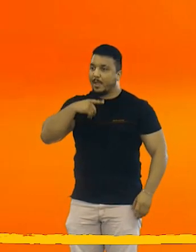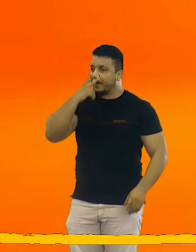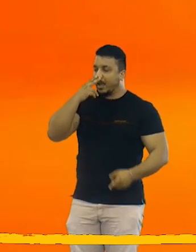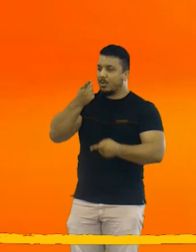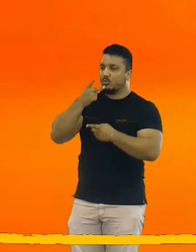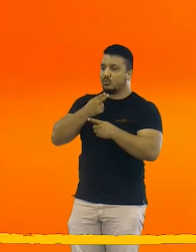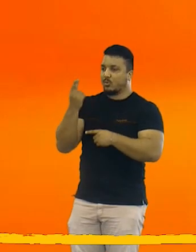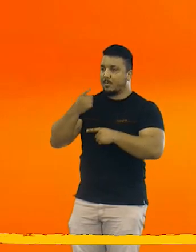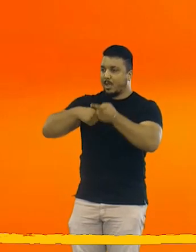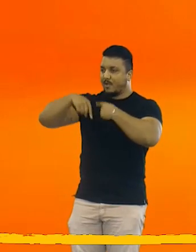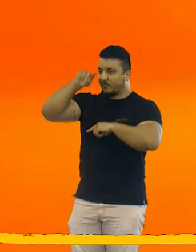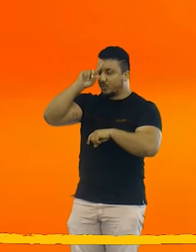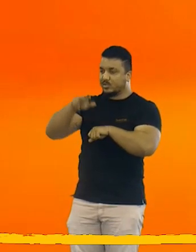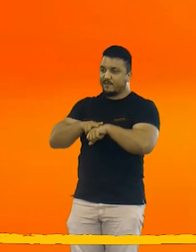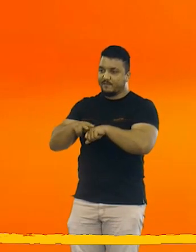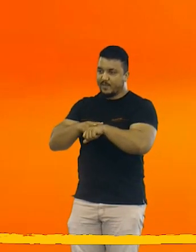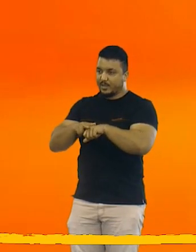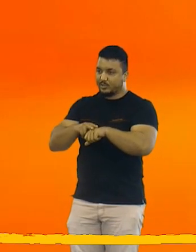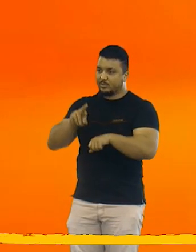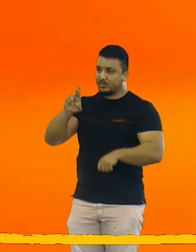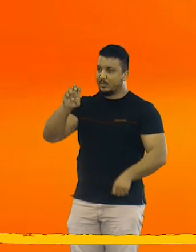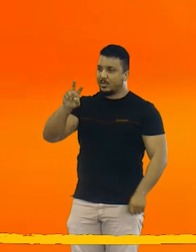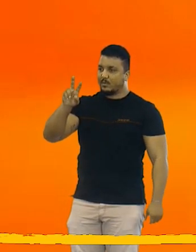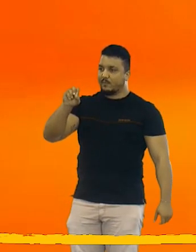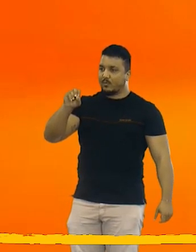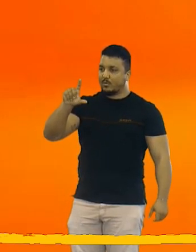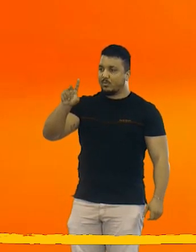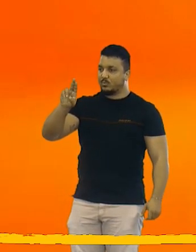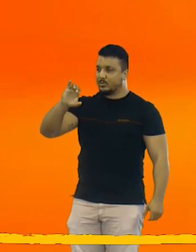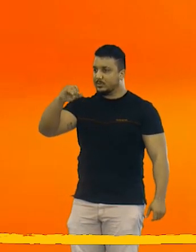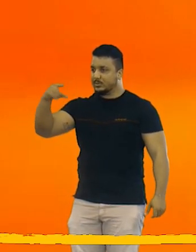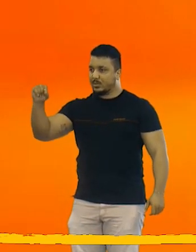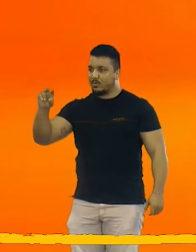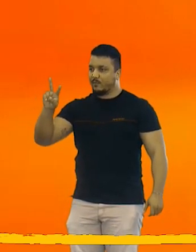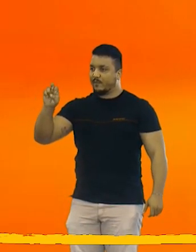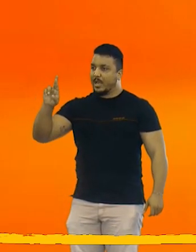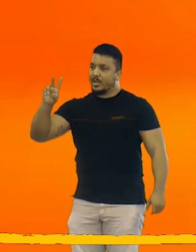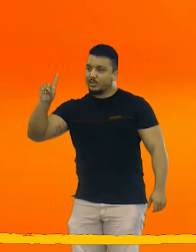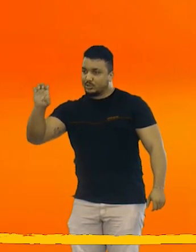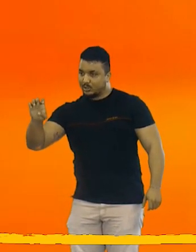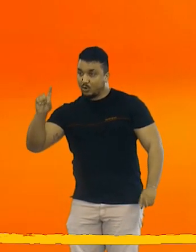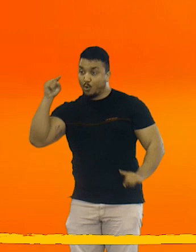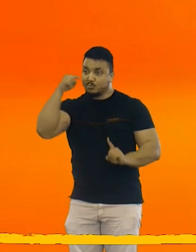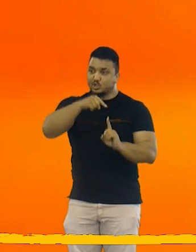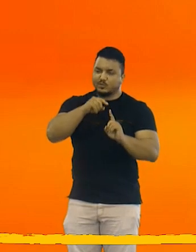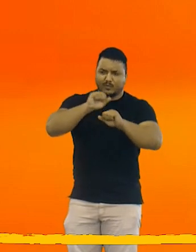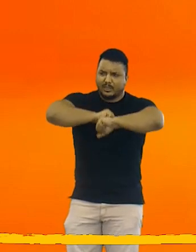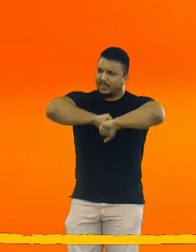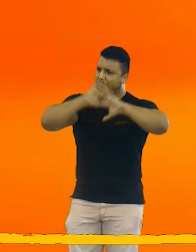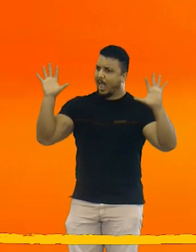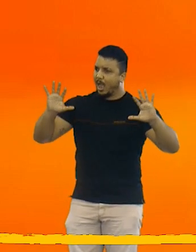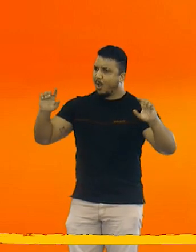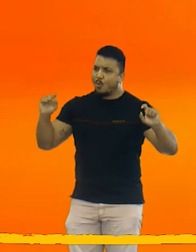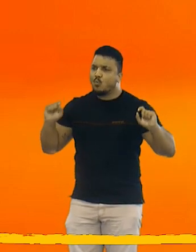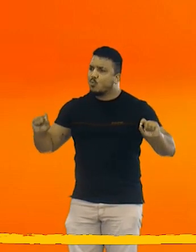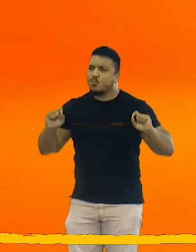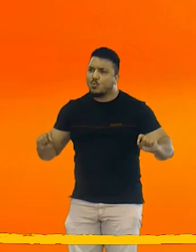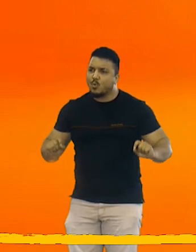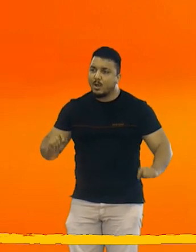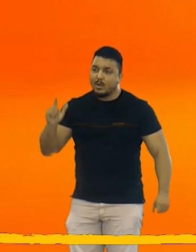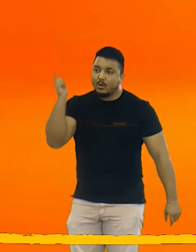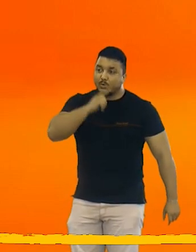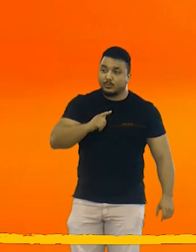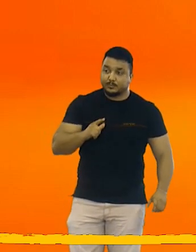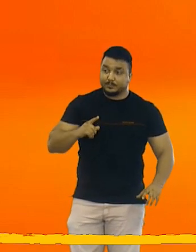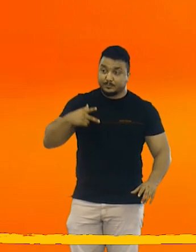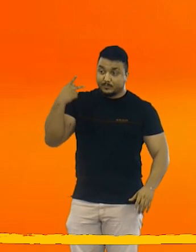da Fundação Ford, a Fundação Rockefeller, Banco Mundial, ela tinha um objetivo muito claro. Era trazer a